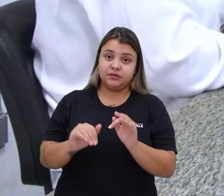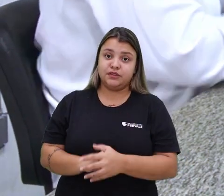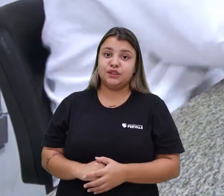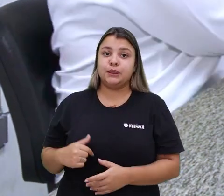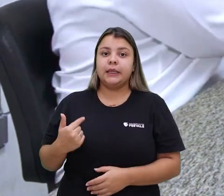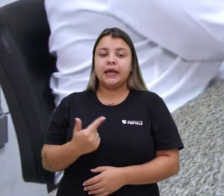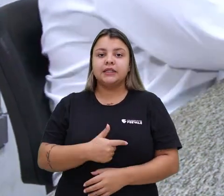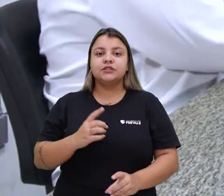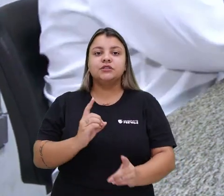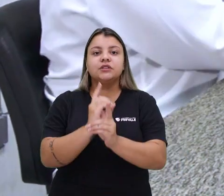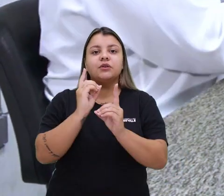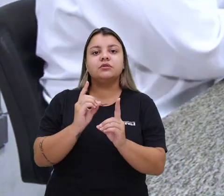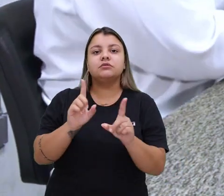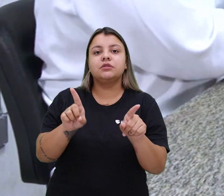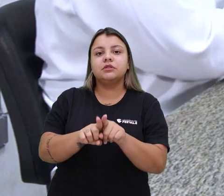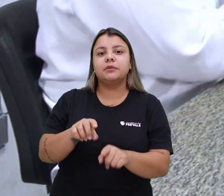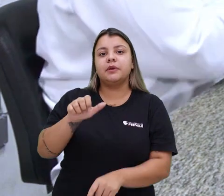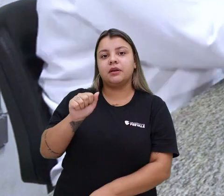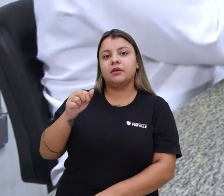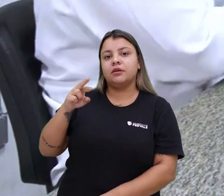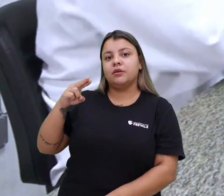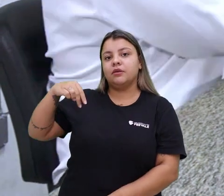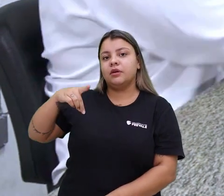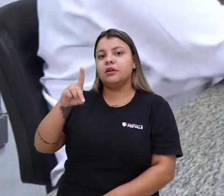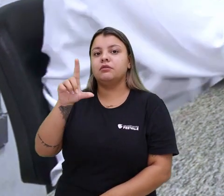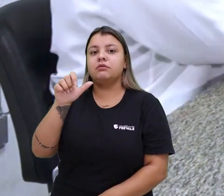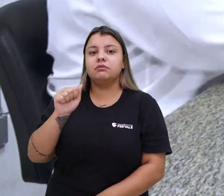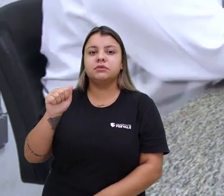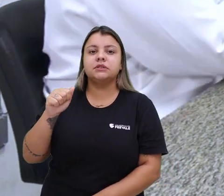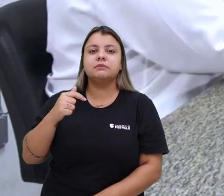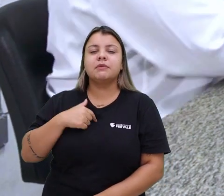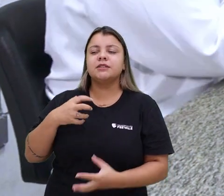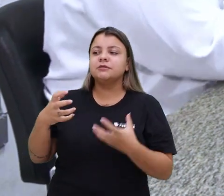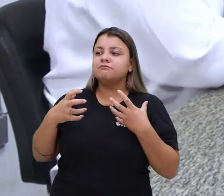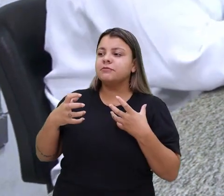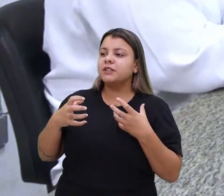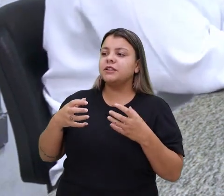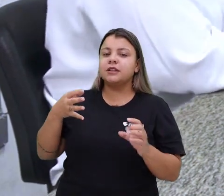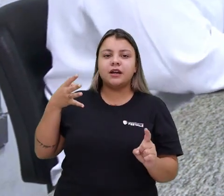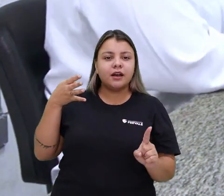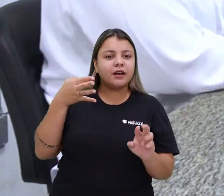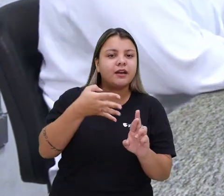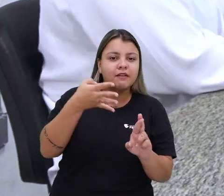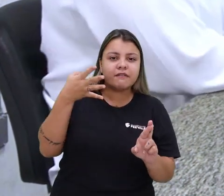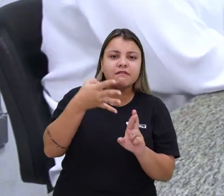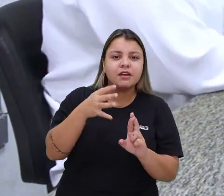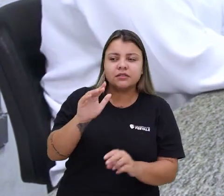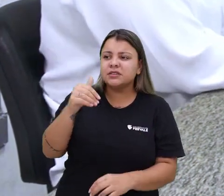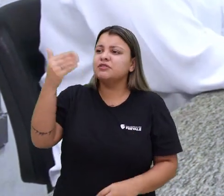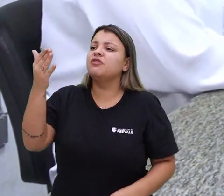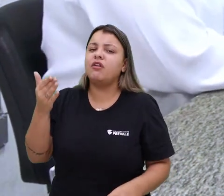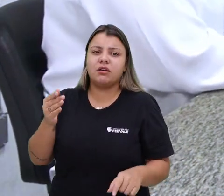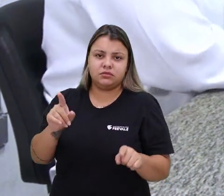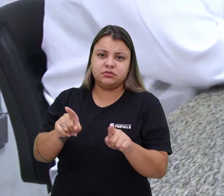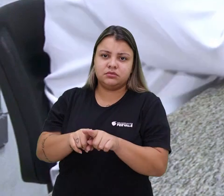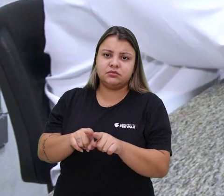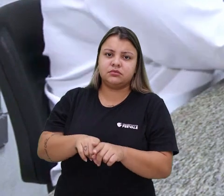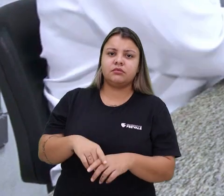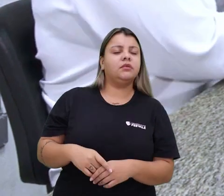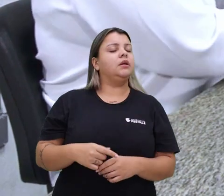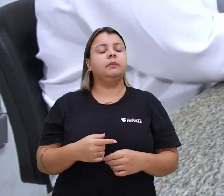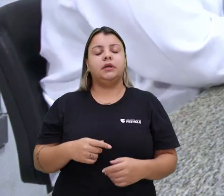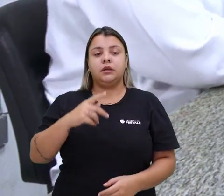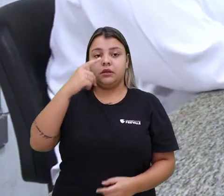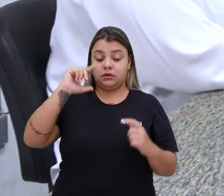gente se encontrou como Aruanda mas eu buscava muitas referências fora também né tanto que eu acho que a pessoa que eu